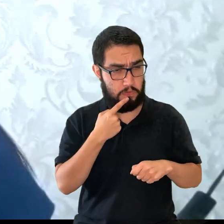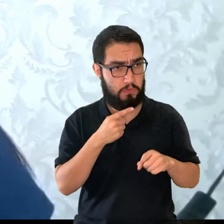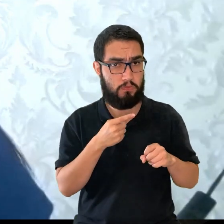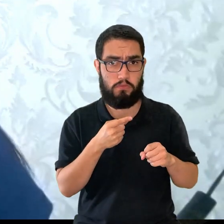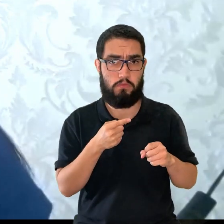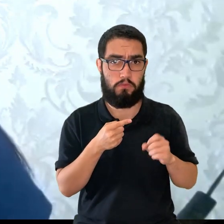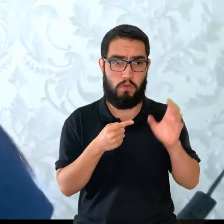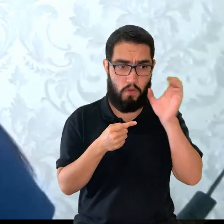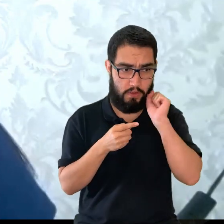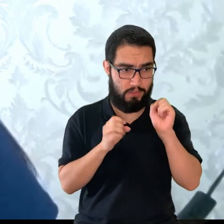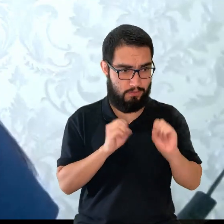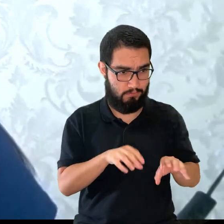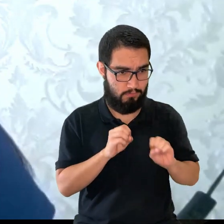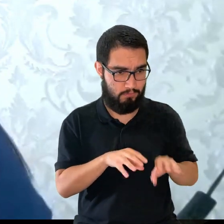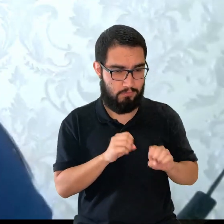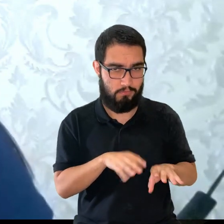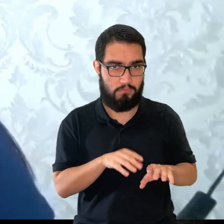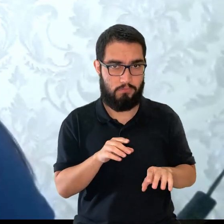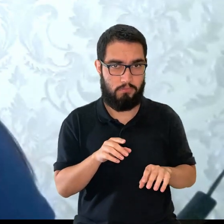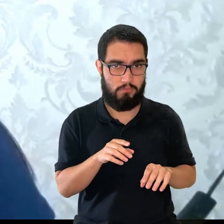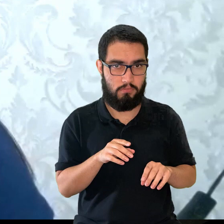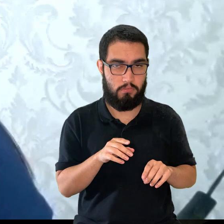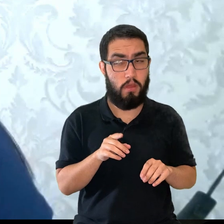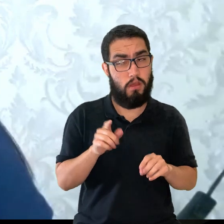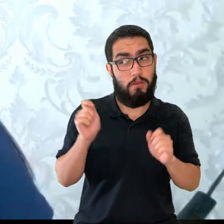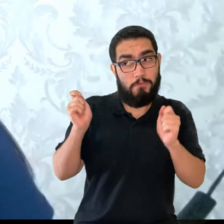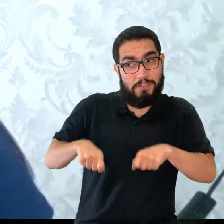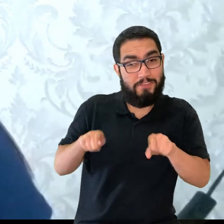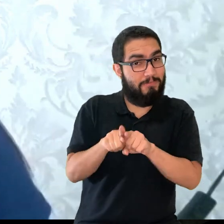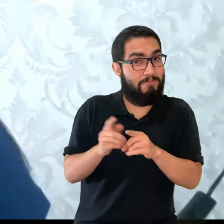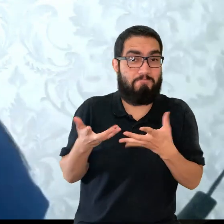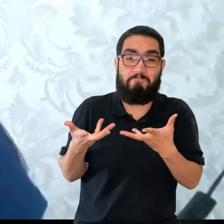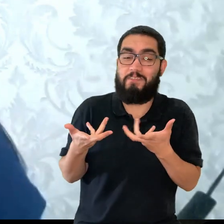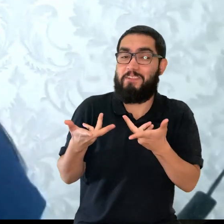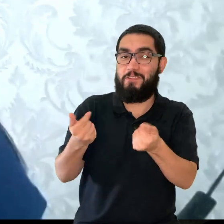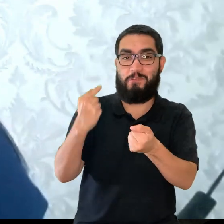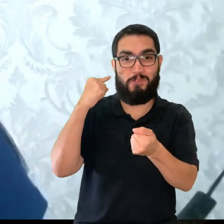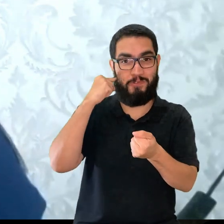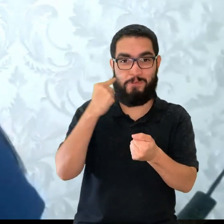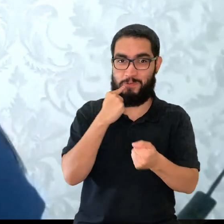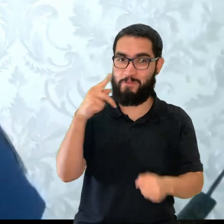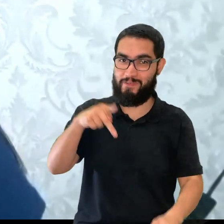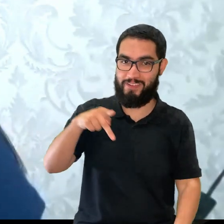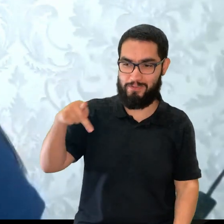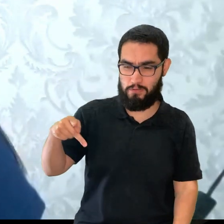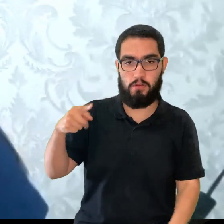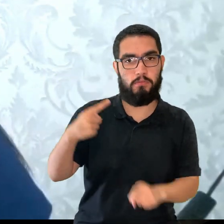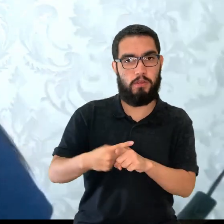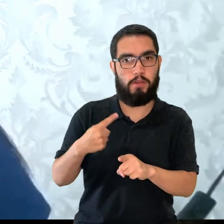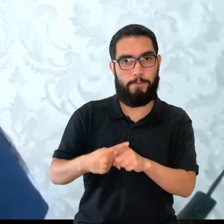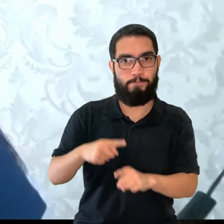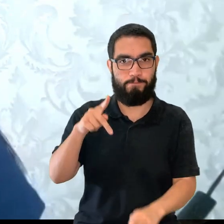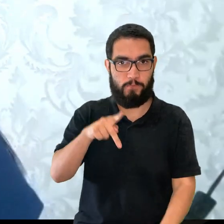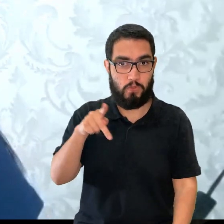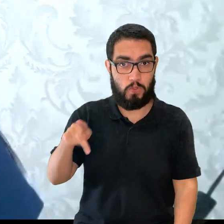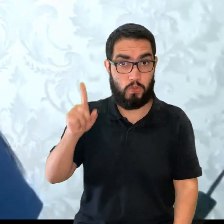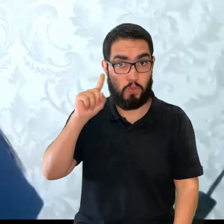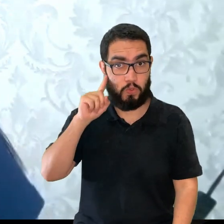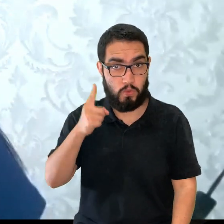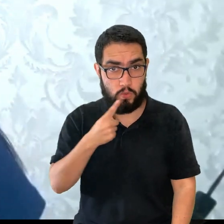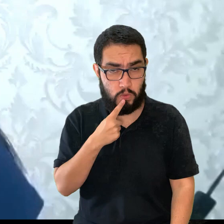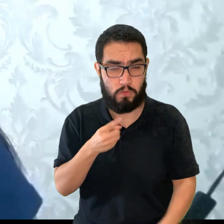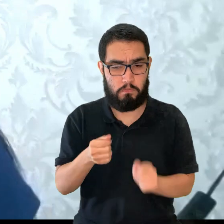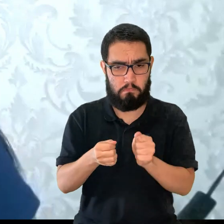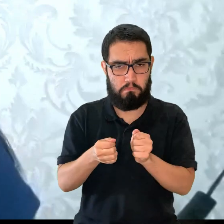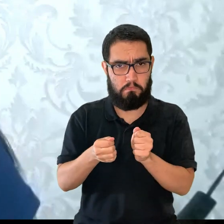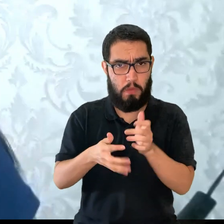possível, Janaína, como é maravilhoso você ter um professor surdo, tá? Que vai te passar, um professor surdo